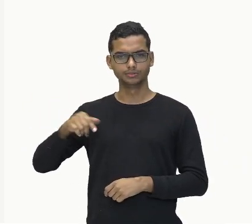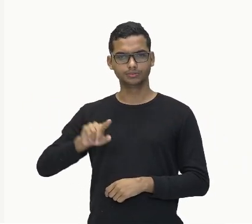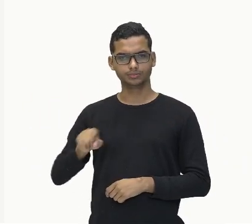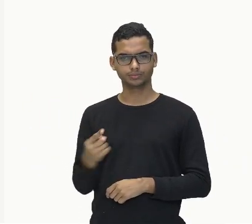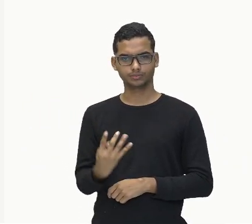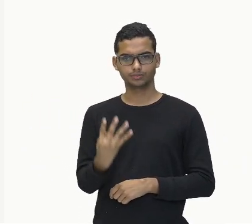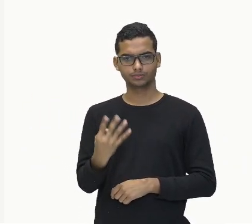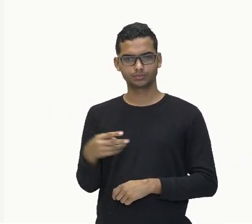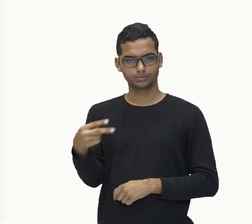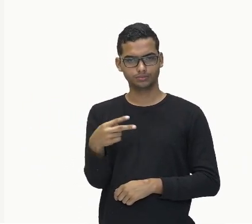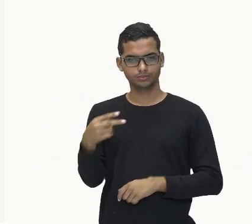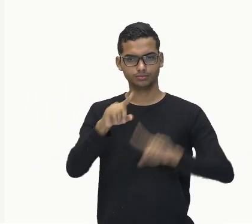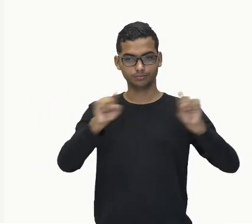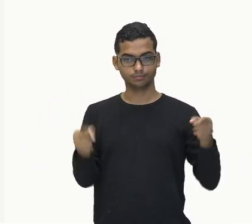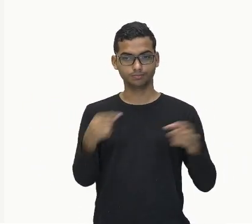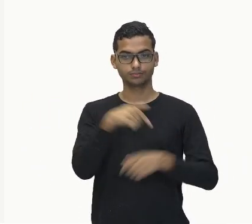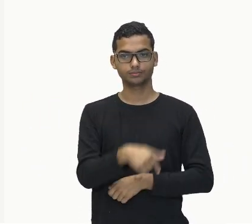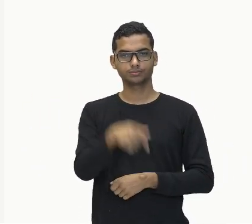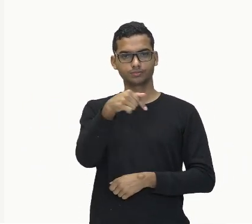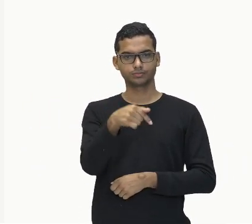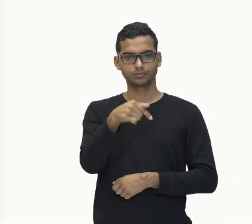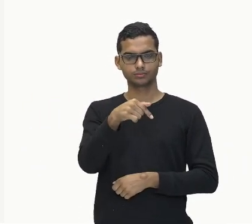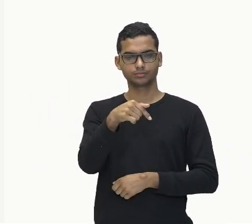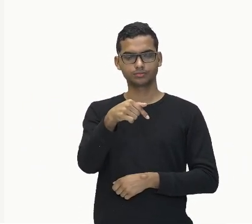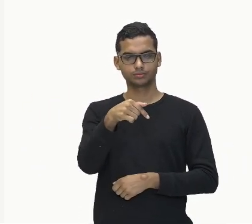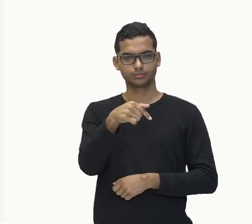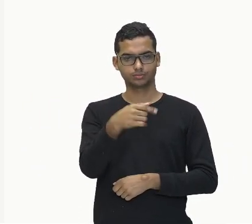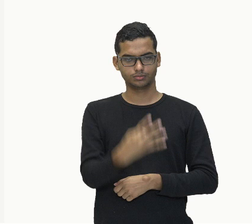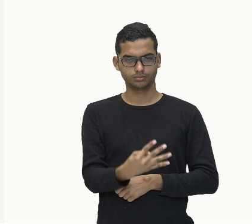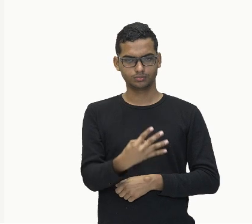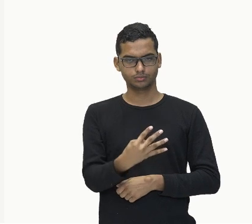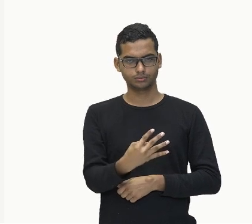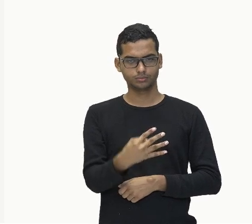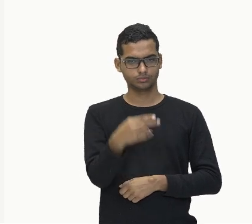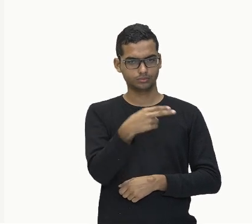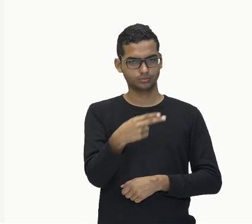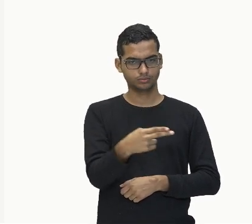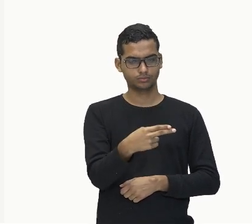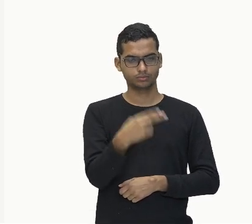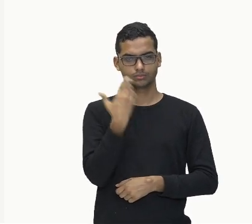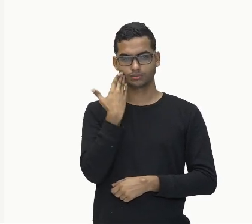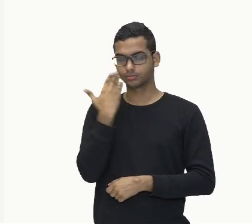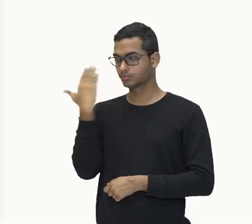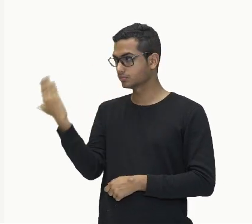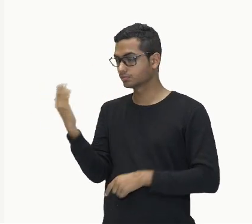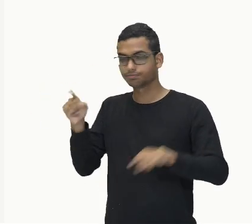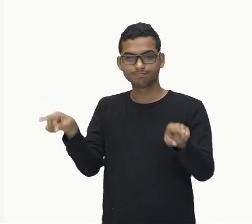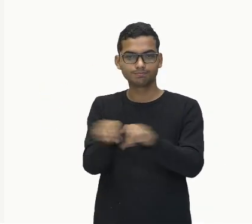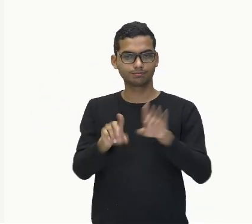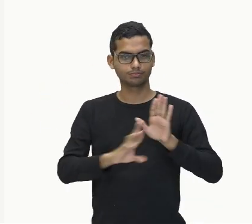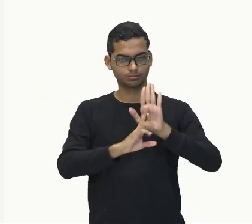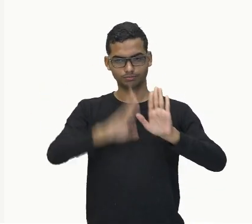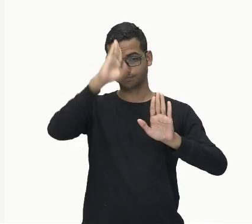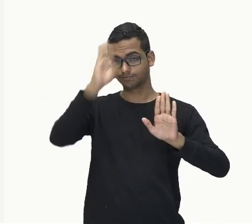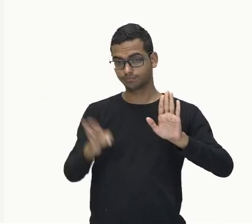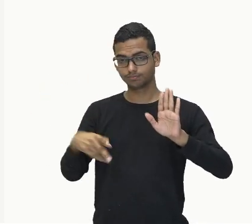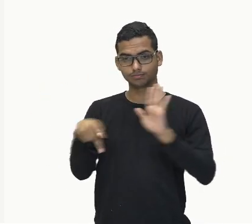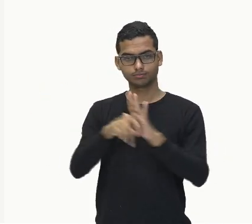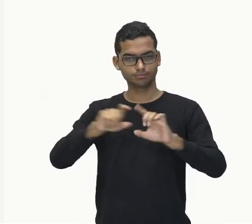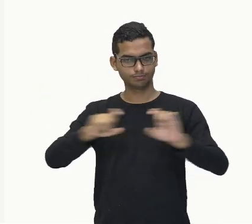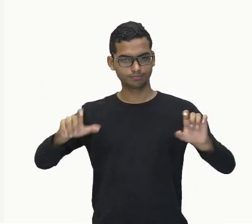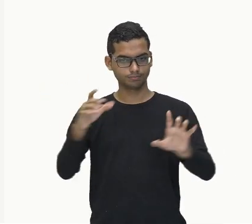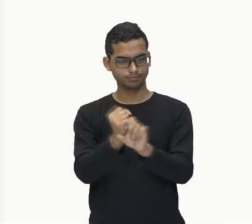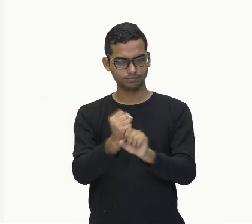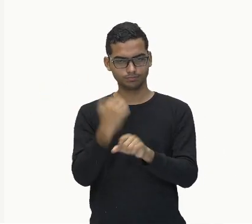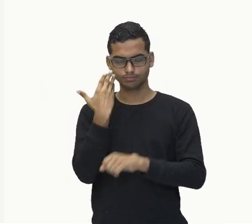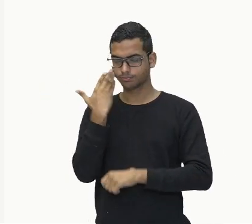4 a 4. A gente pode representar dessa forma aqui, mas a gente já vai representar direto daqui para cá,